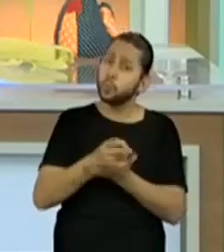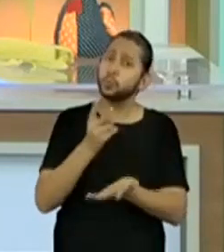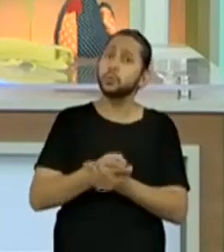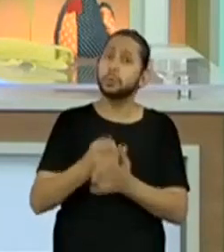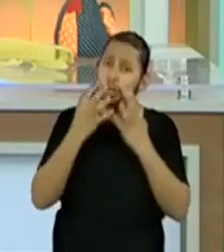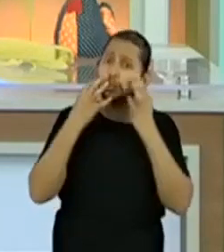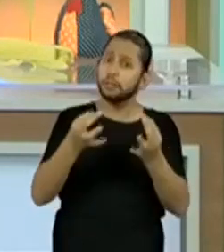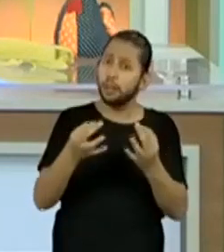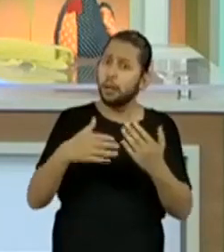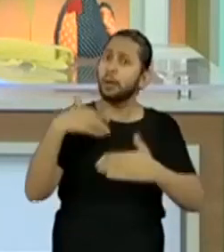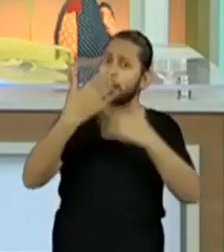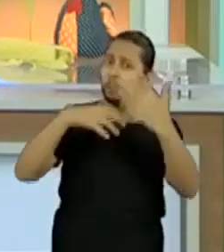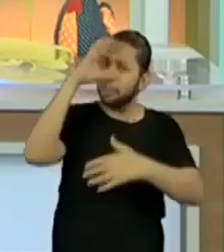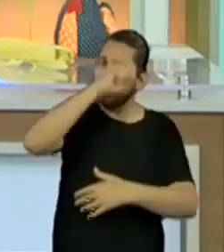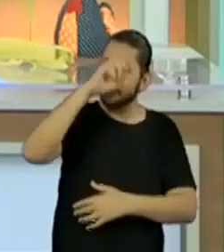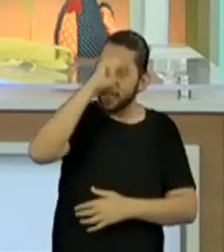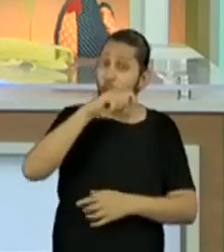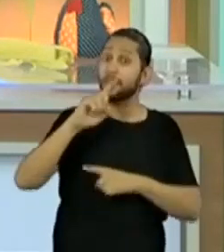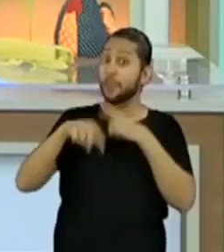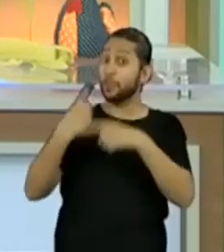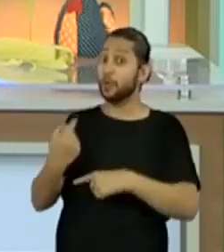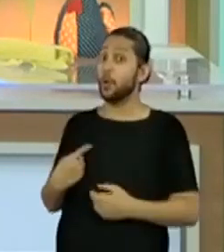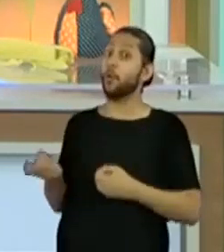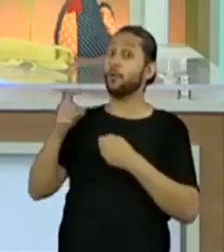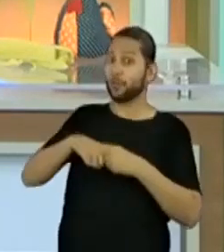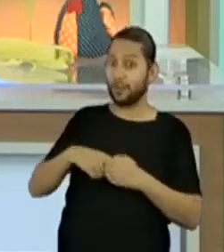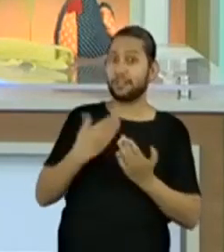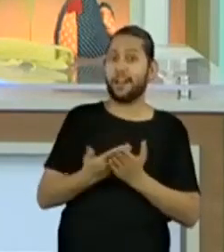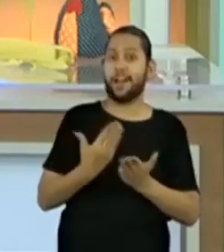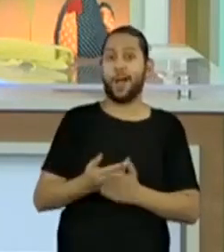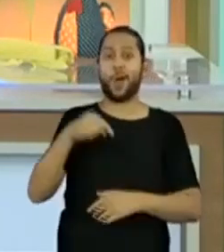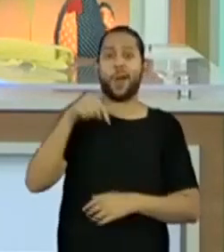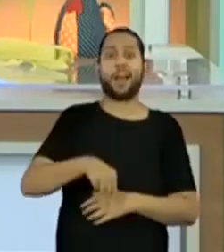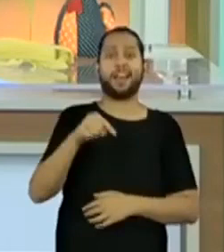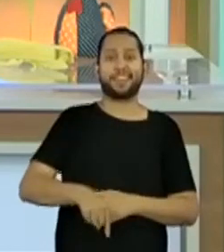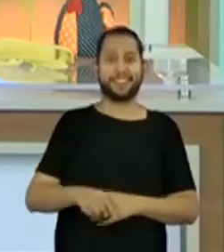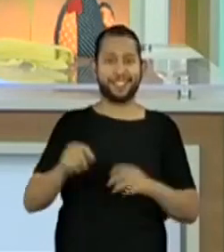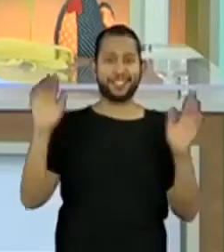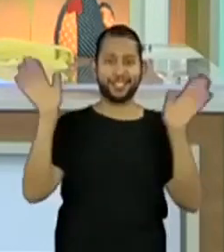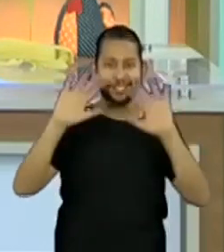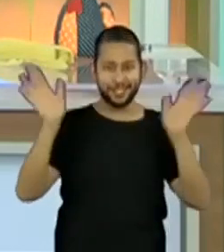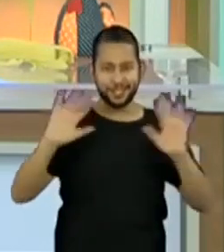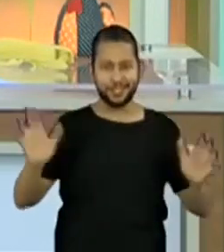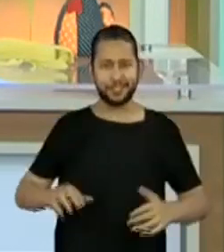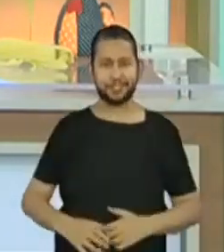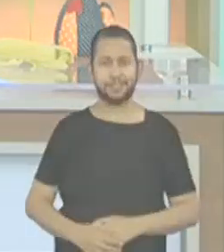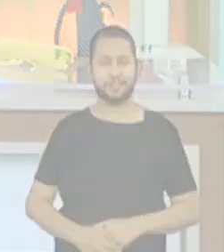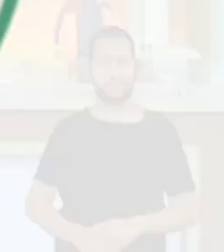atentos que mais tarde eu estou de volta para mais uma aula de Ciências Naturais. Tchau!